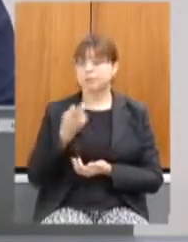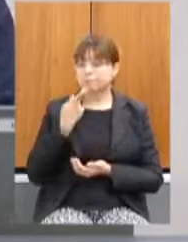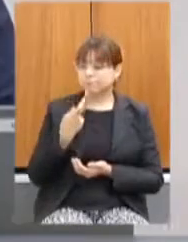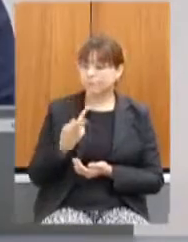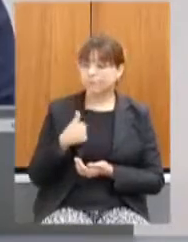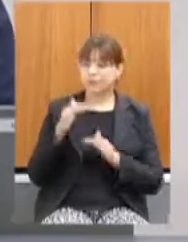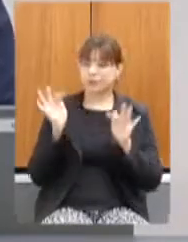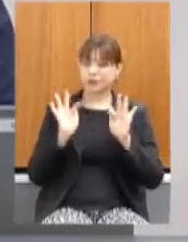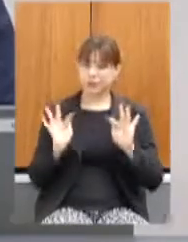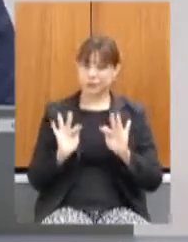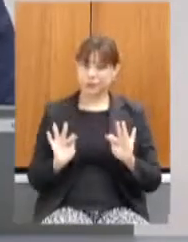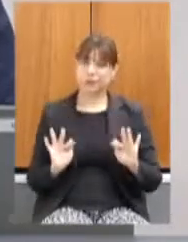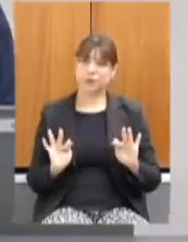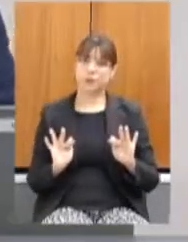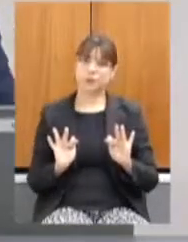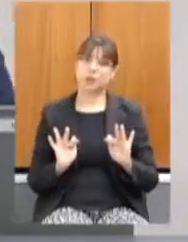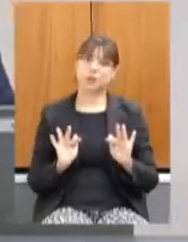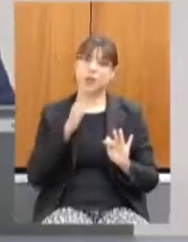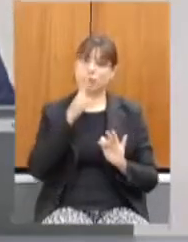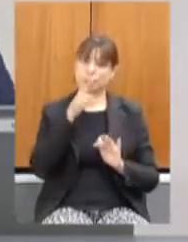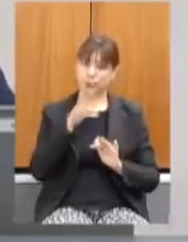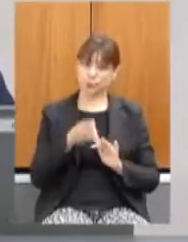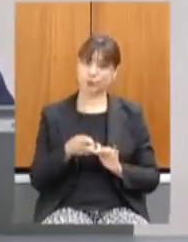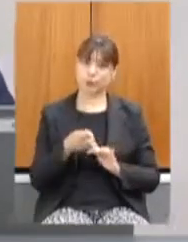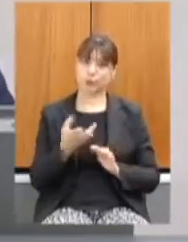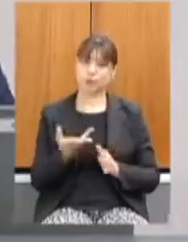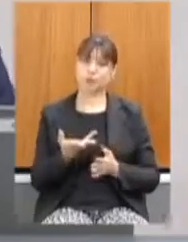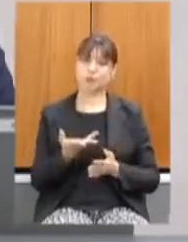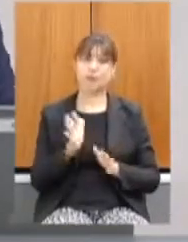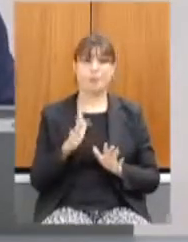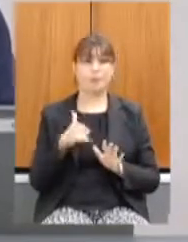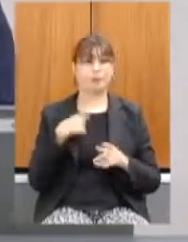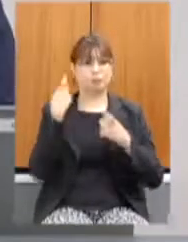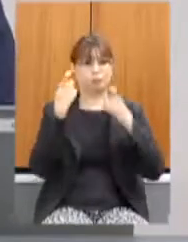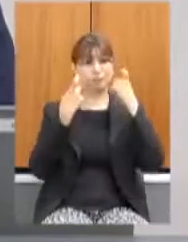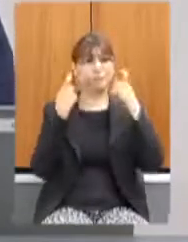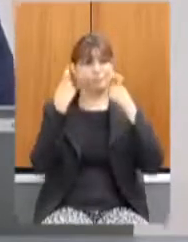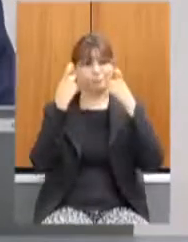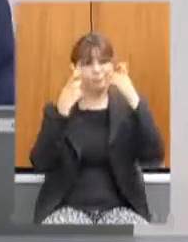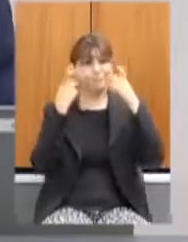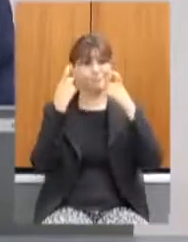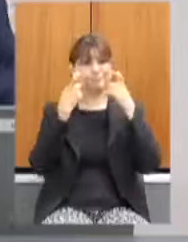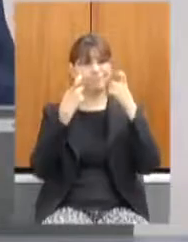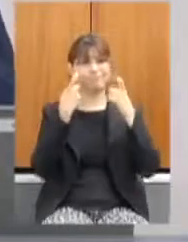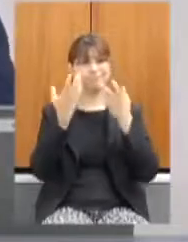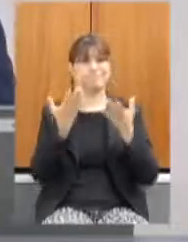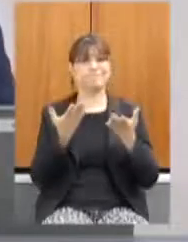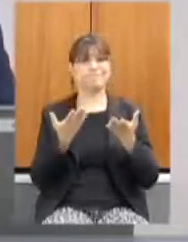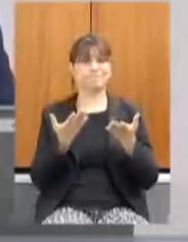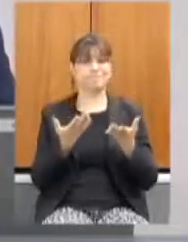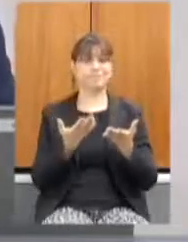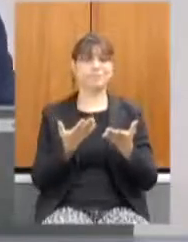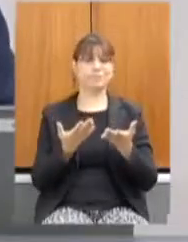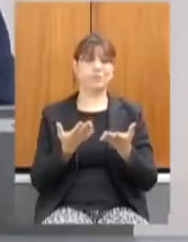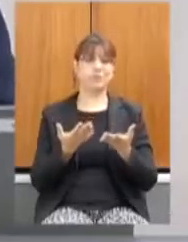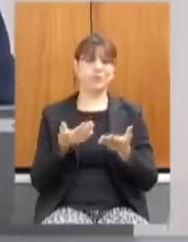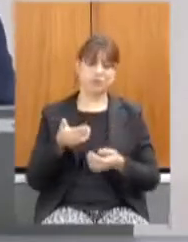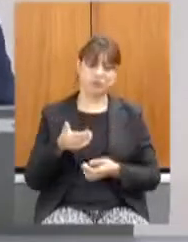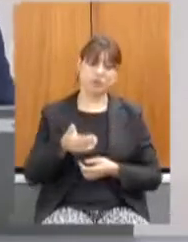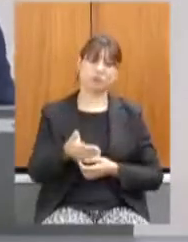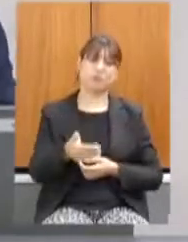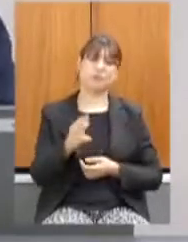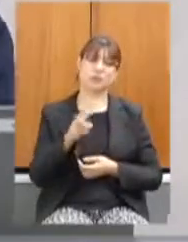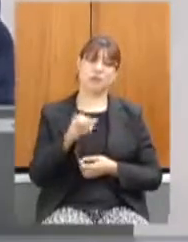muito feliz aí com os resultados mas eu tô muito preocupado com o que a gente vai ver vai vai ver aí pela